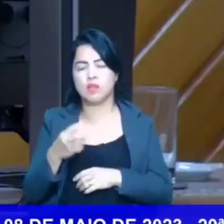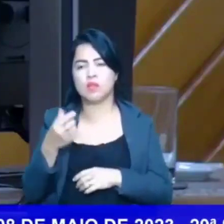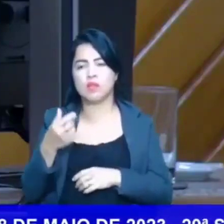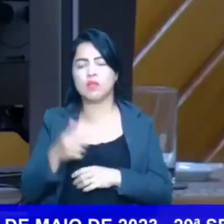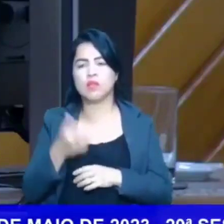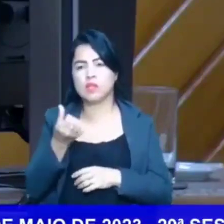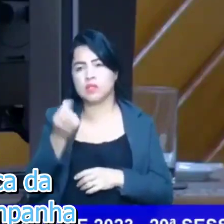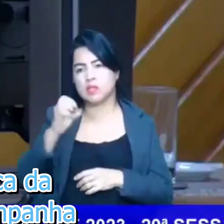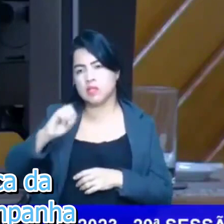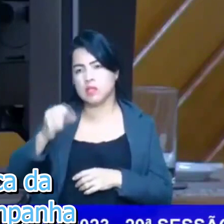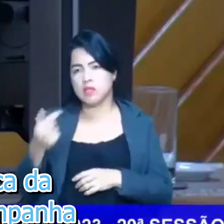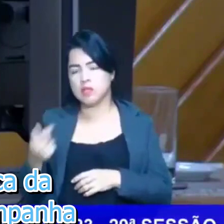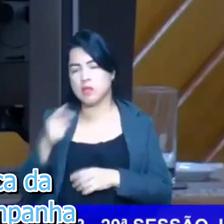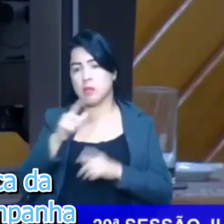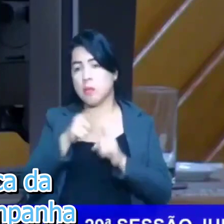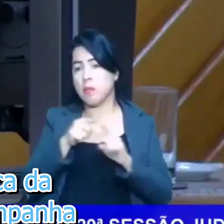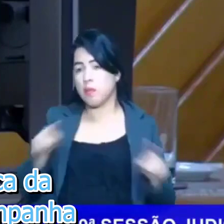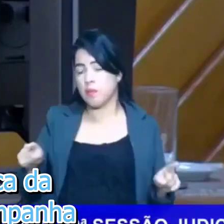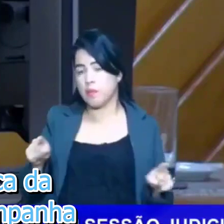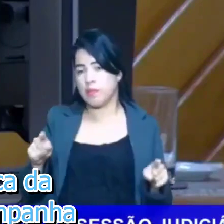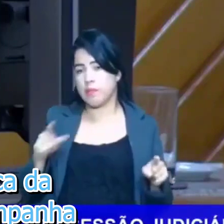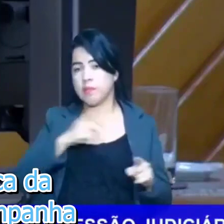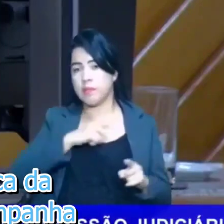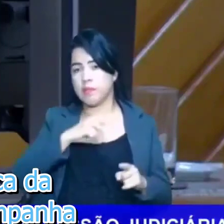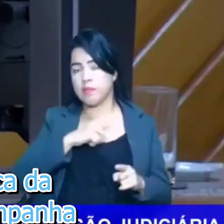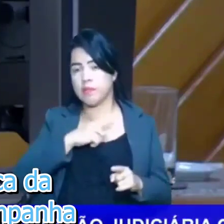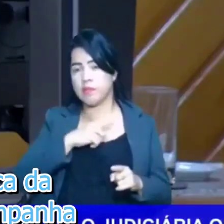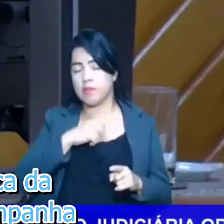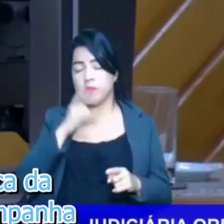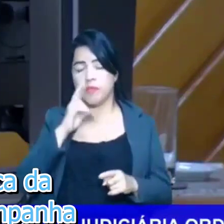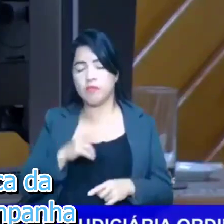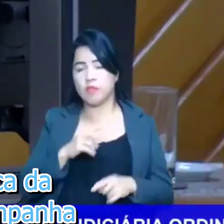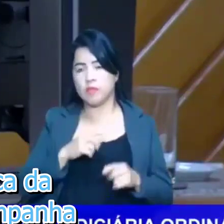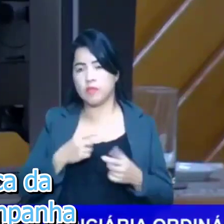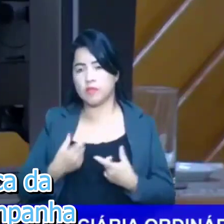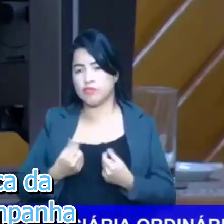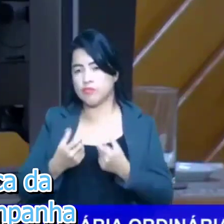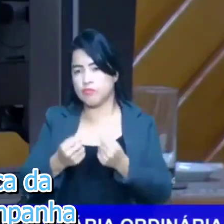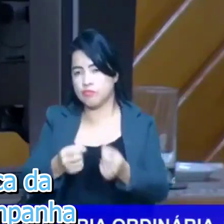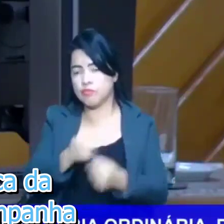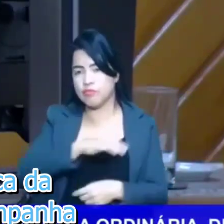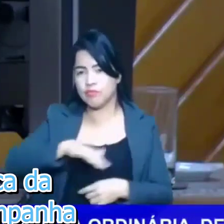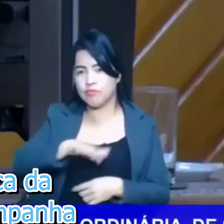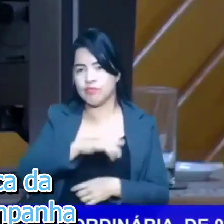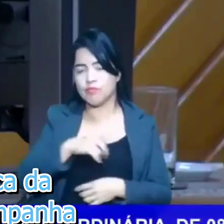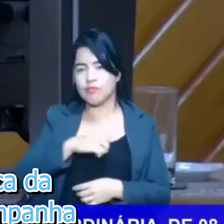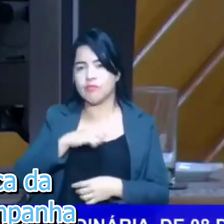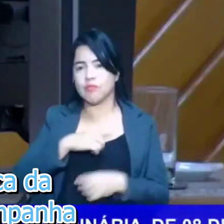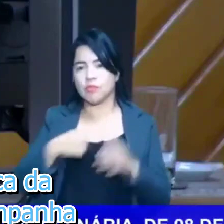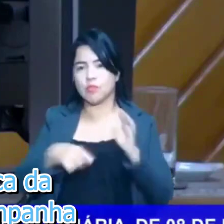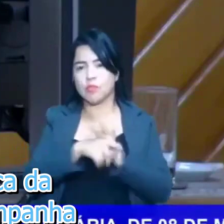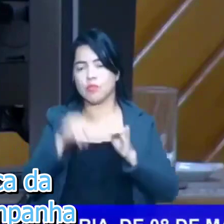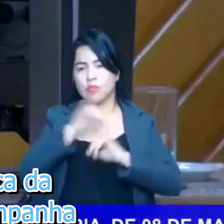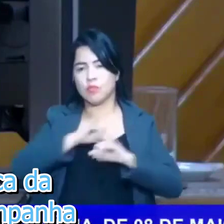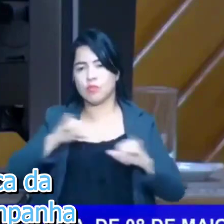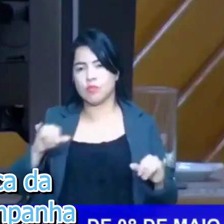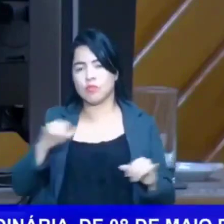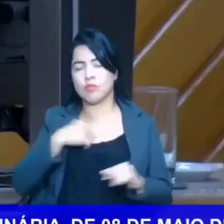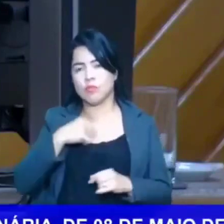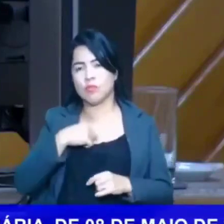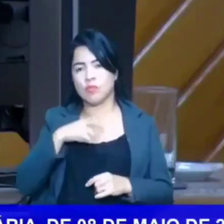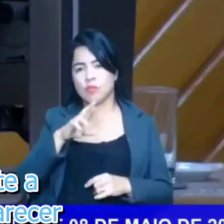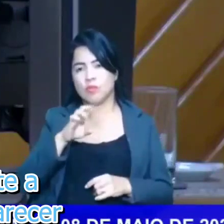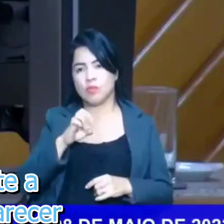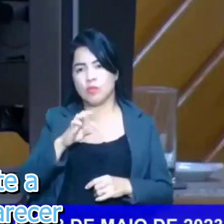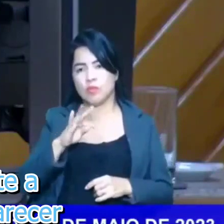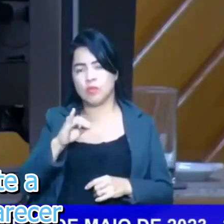mas, considerando a baixa expressividade econômica da prestação de contas e por decorrência da própria campanha, eu